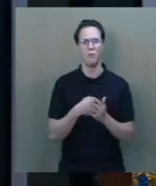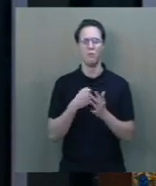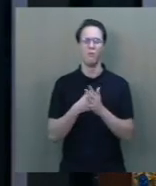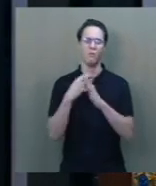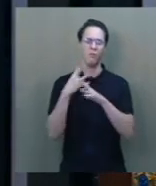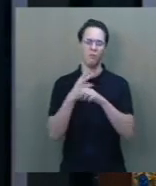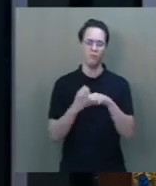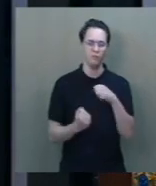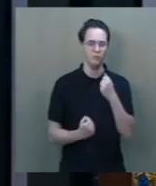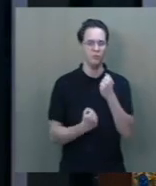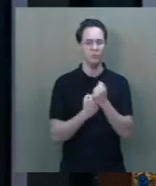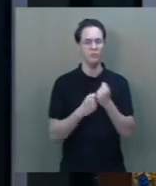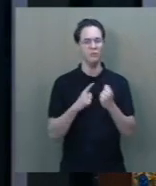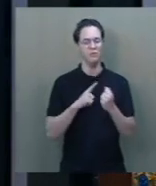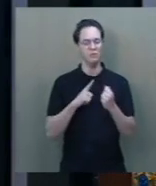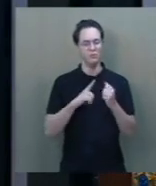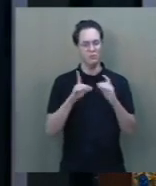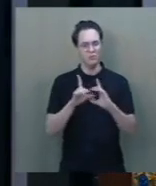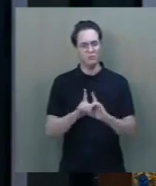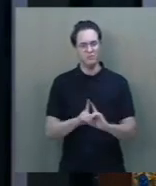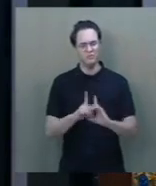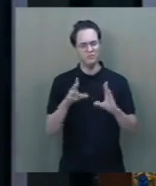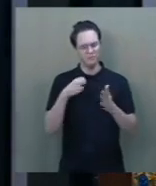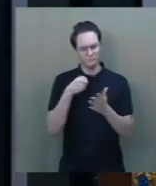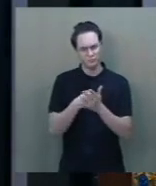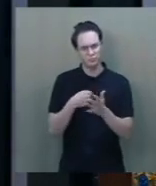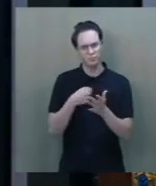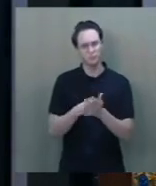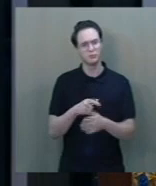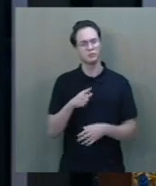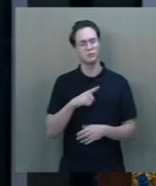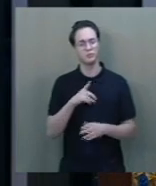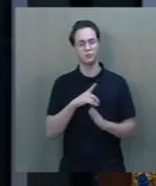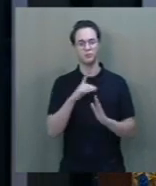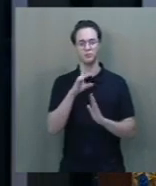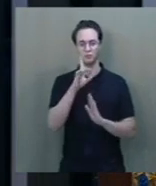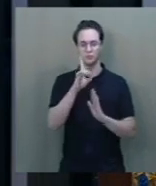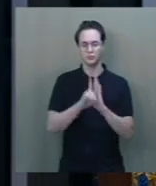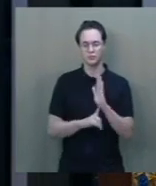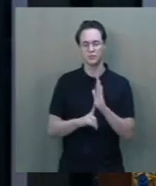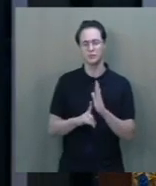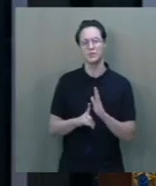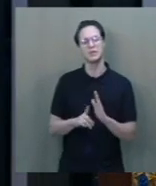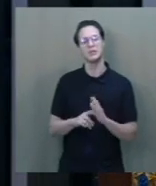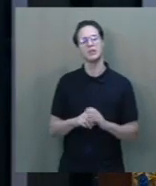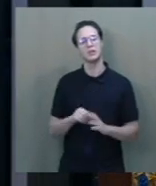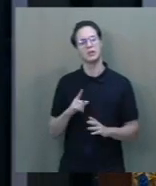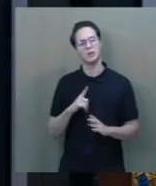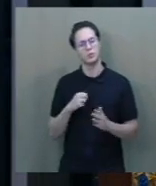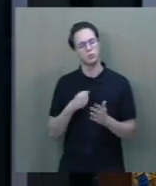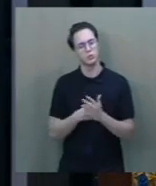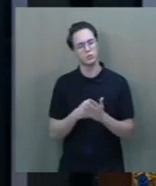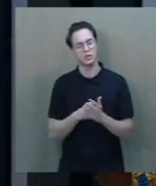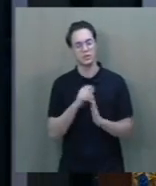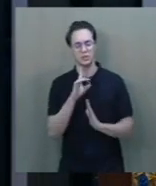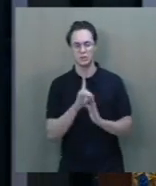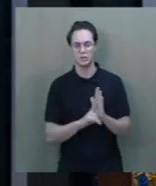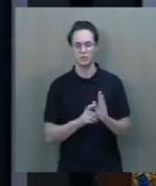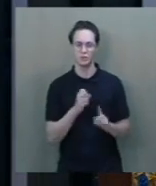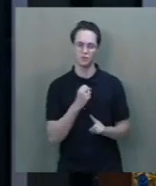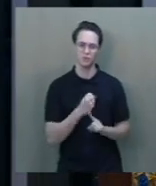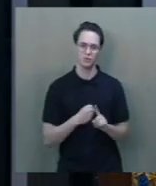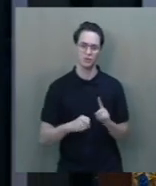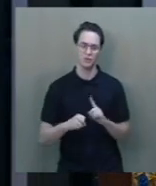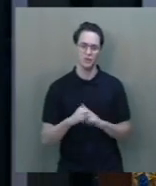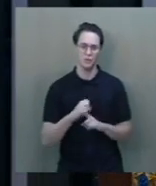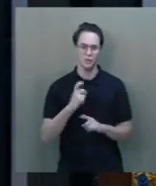da democracia, na luta pelo Estado de Direito, pelos direitos sociais, na luta pelos empresários e trabalhadores